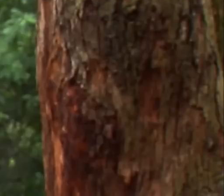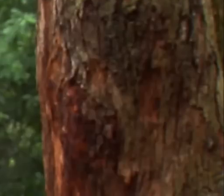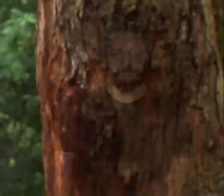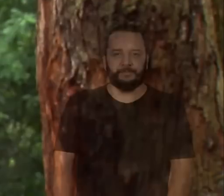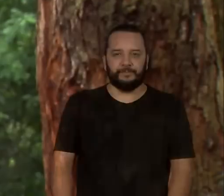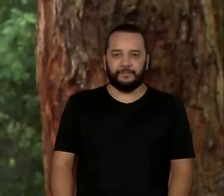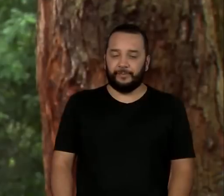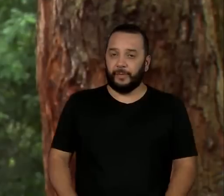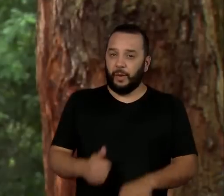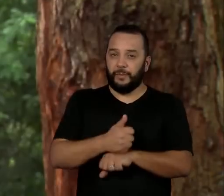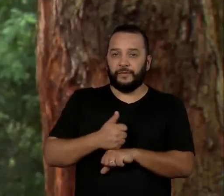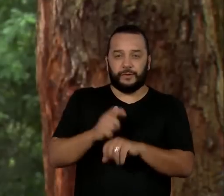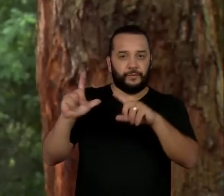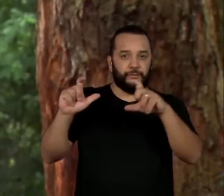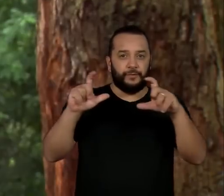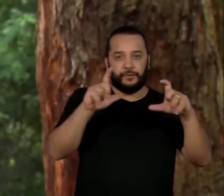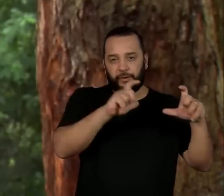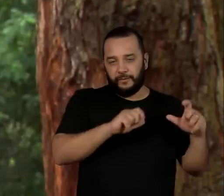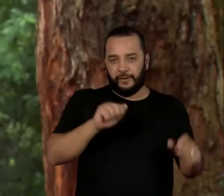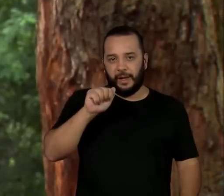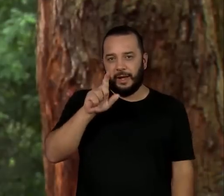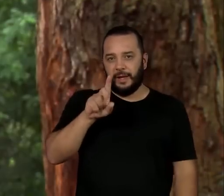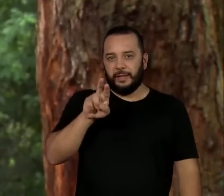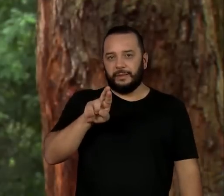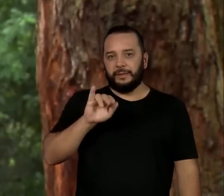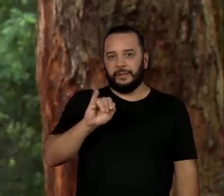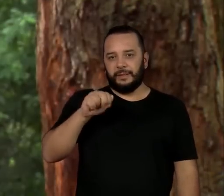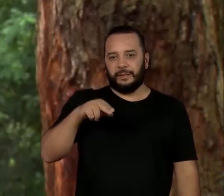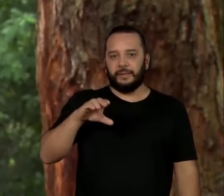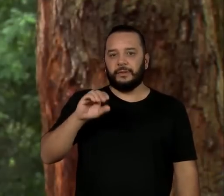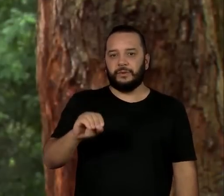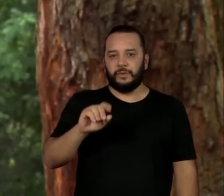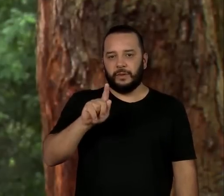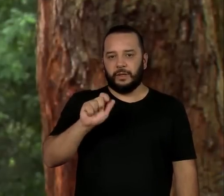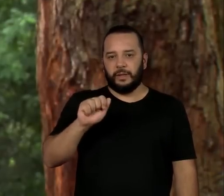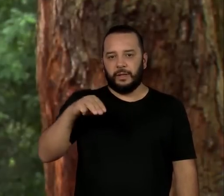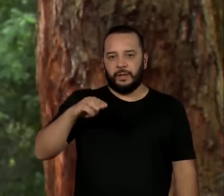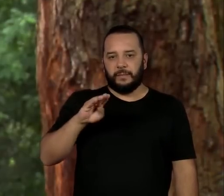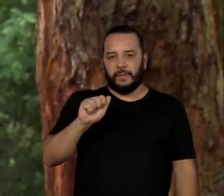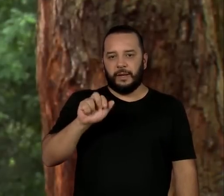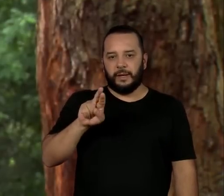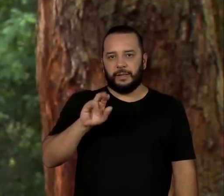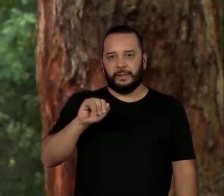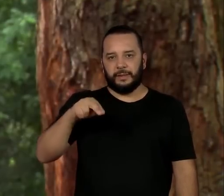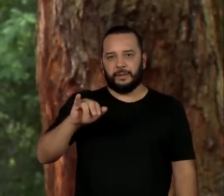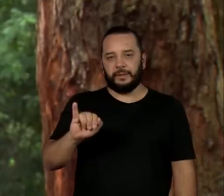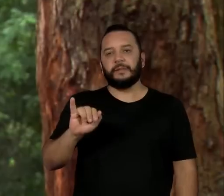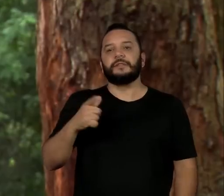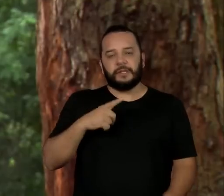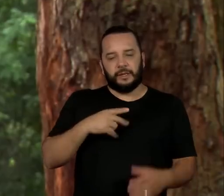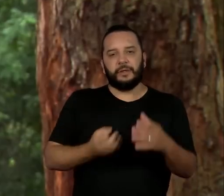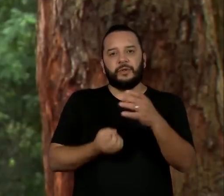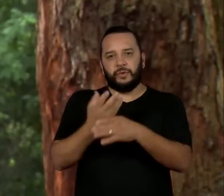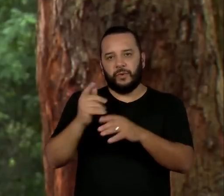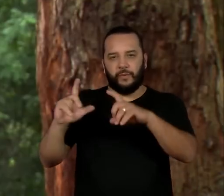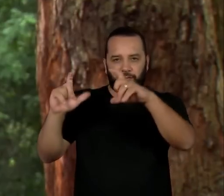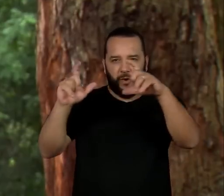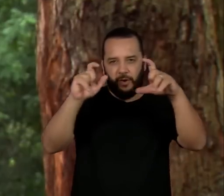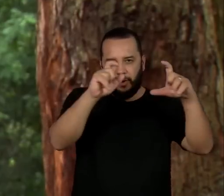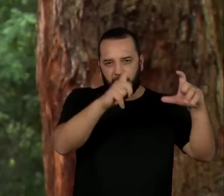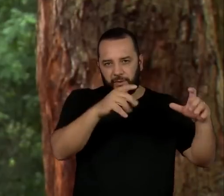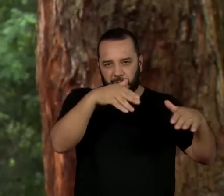os elefantes. Eles eram 100 mil no começo do século passado. Hoje restaram apenas 2.500